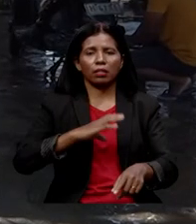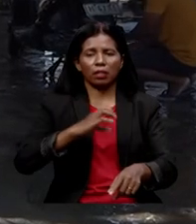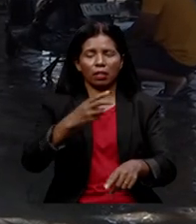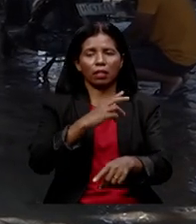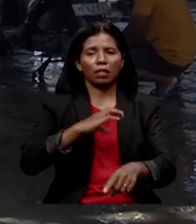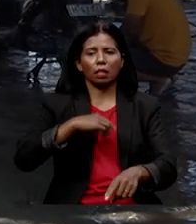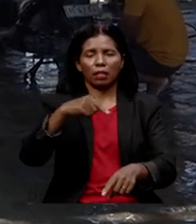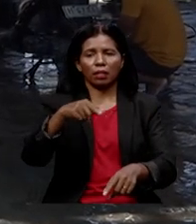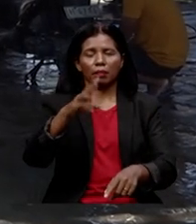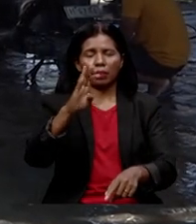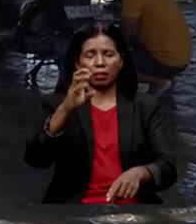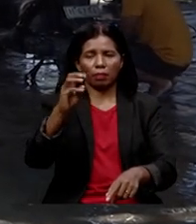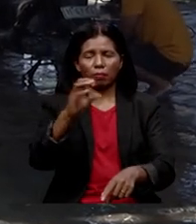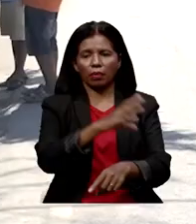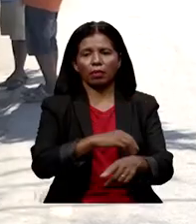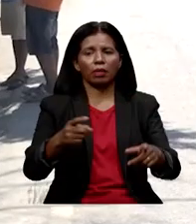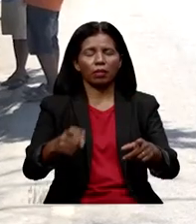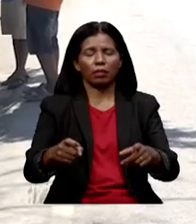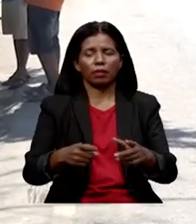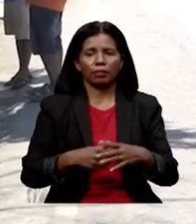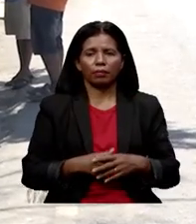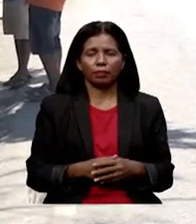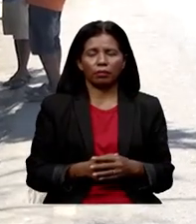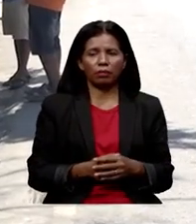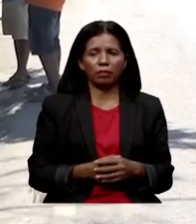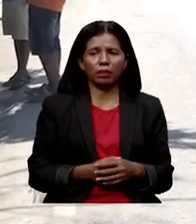Quintal Kik, Brimop, Campumbaro, no quartel geral. João Carlos, GMN.